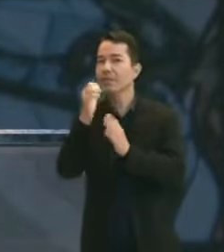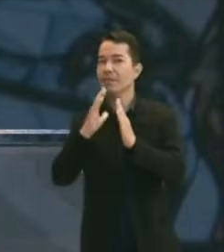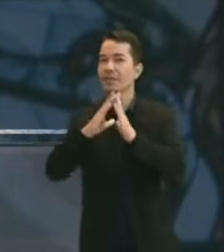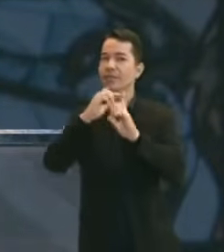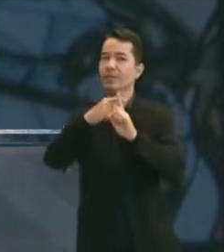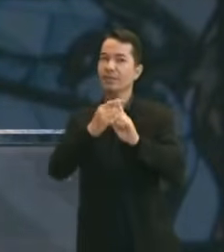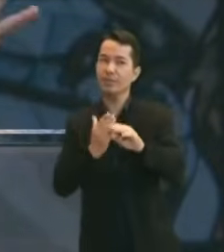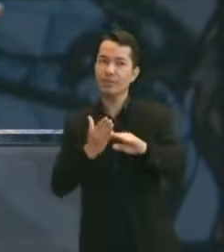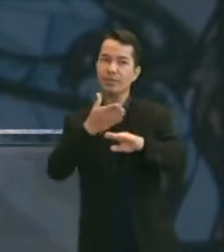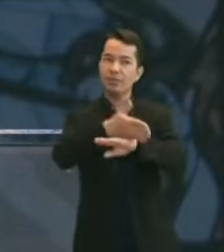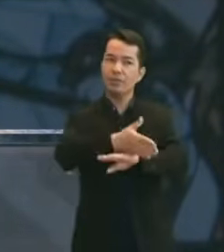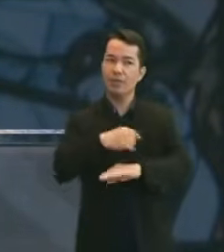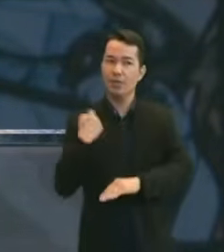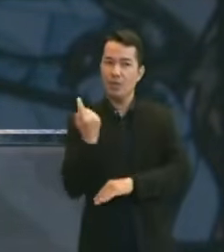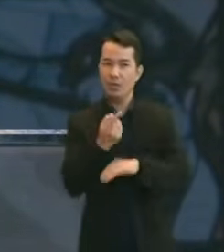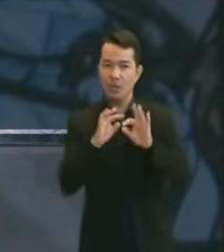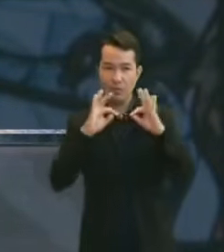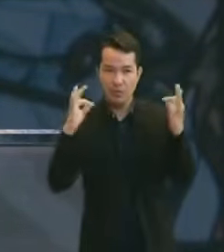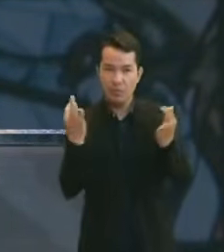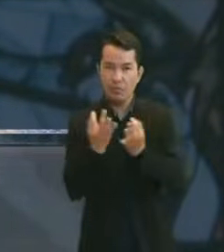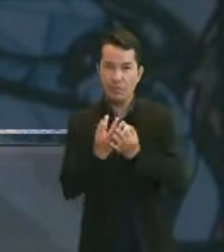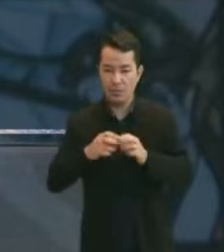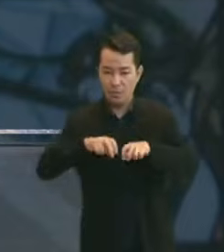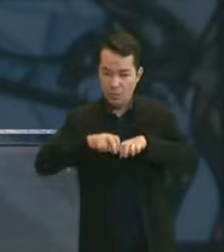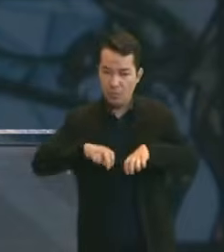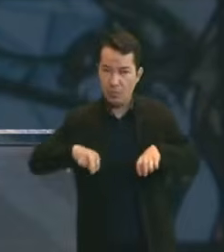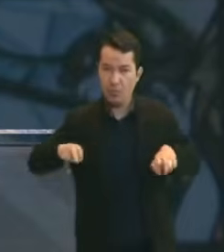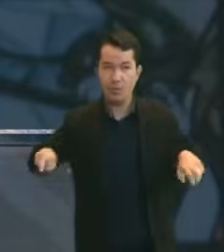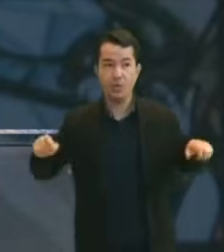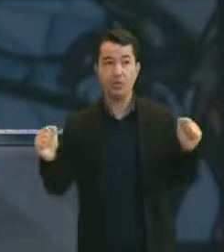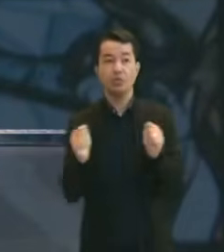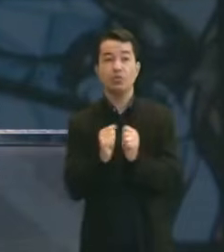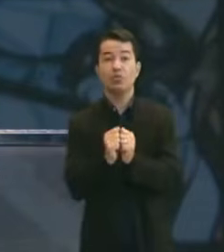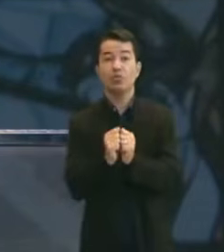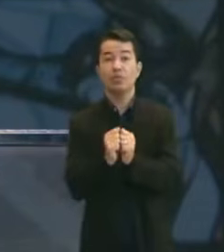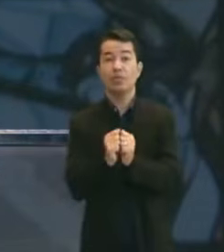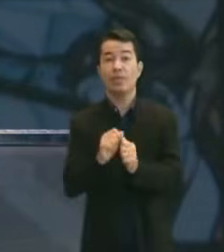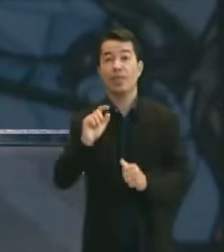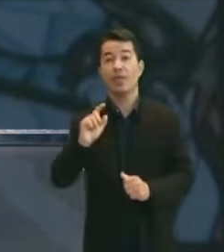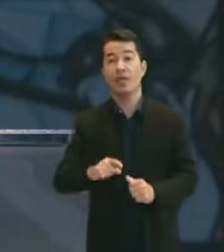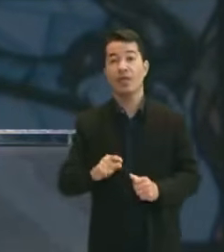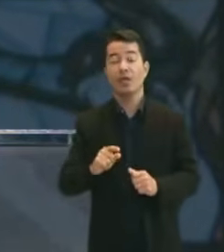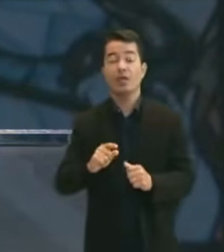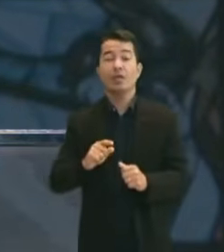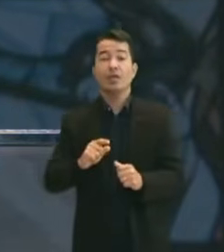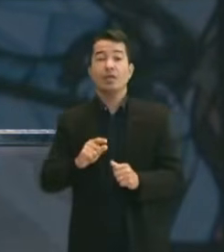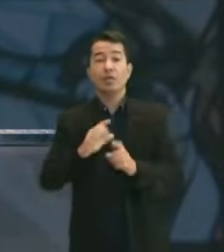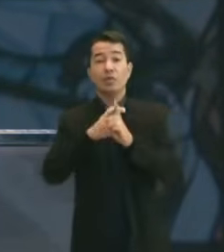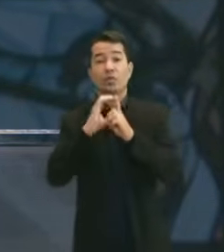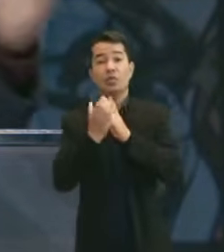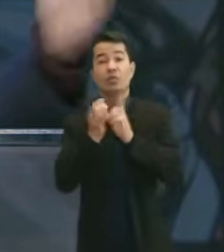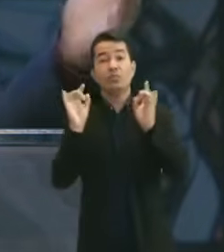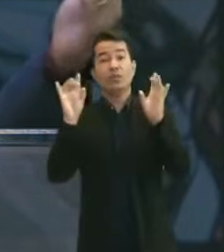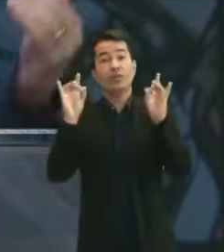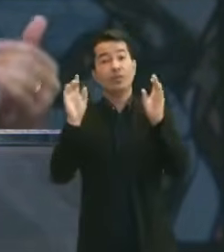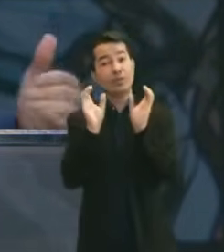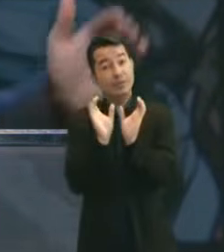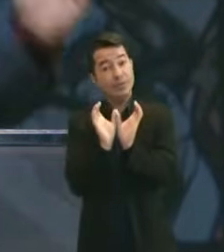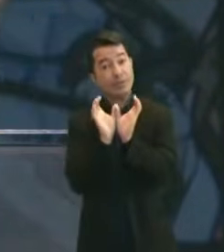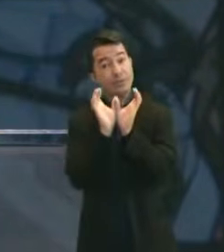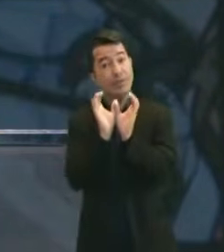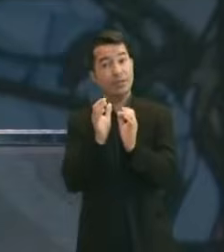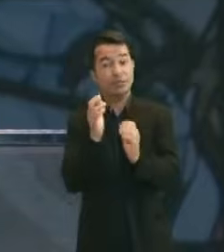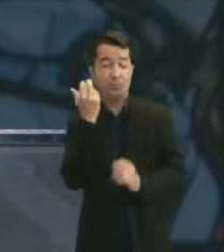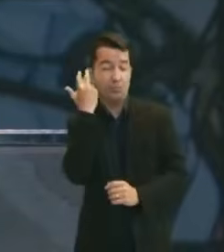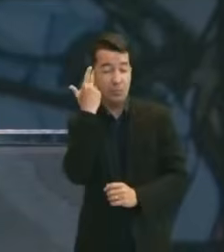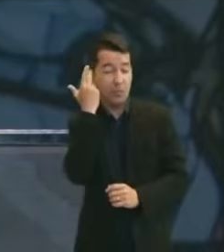Nós sentamos atrás, essa família sentou aqui na frente, e bem nesse culto que ele foi, gente, era o culto de ceia. E o culto foi se desenrolando, tudo